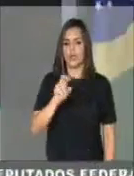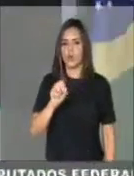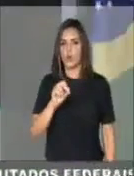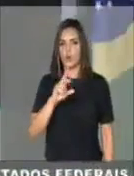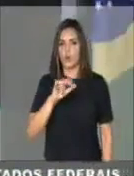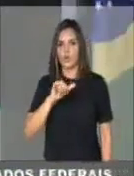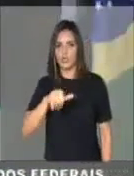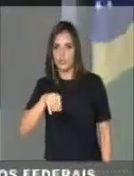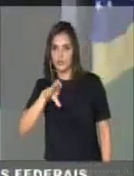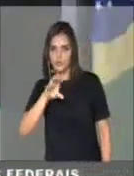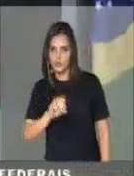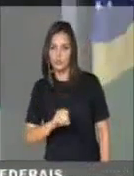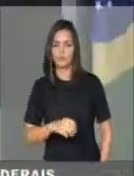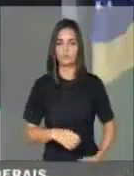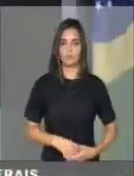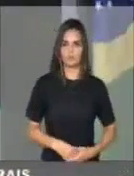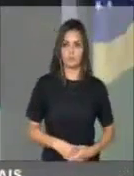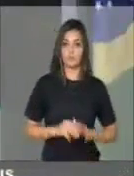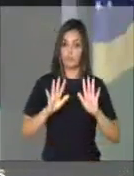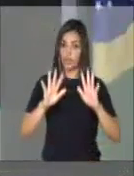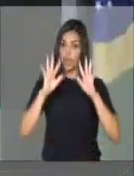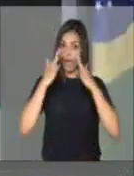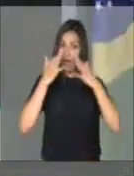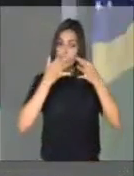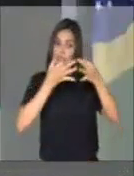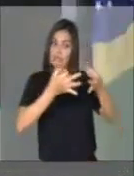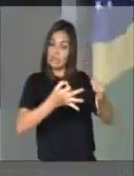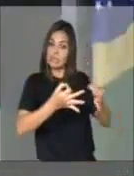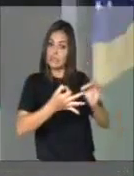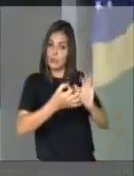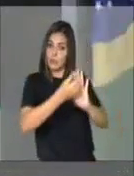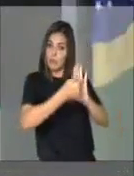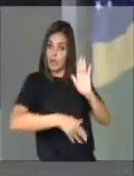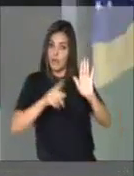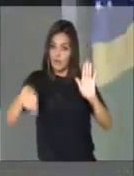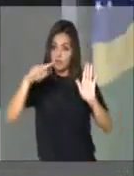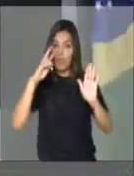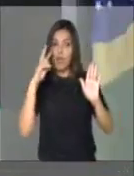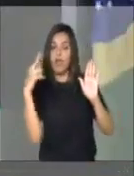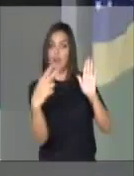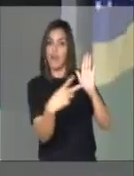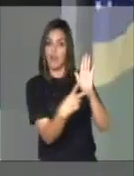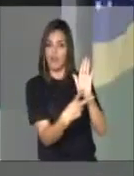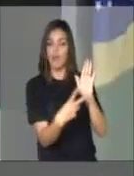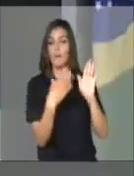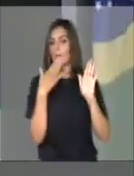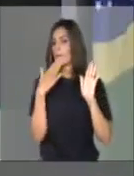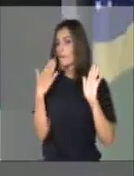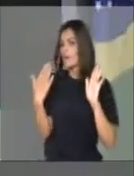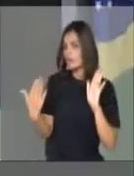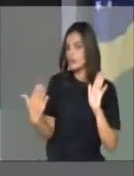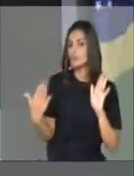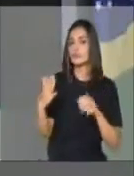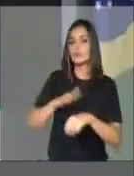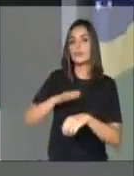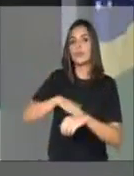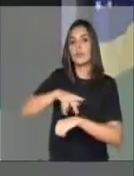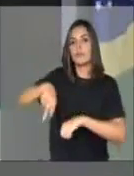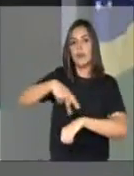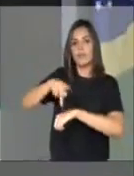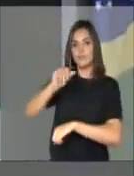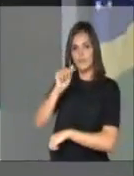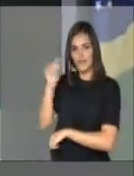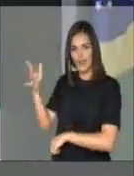financiamento ou atos correlacionados. Muita atenção nessa parte, aqueles que se interessavam sobre o pedido vindo